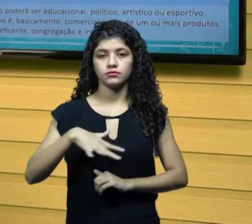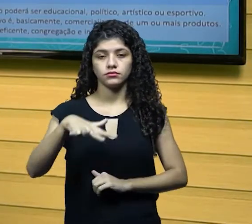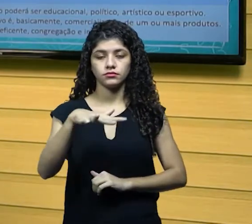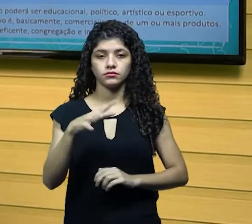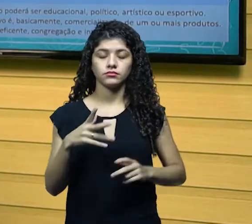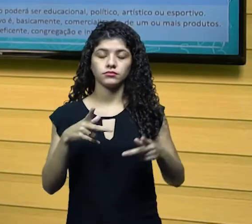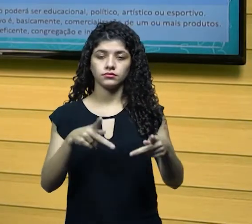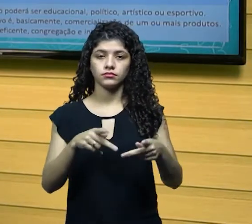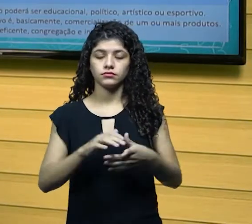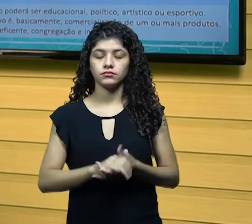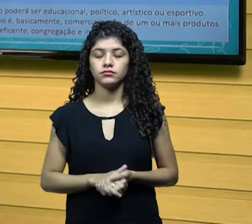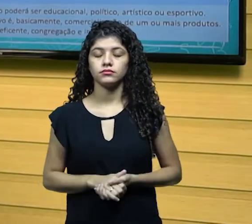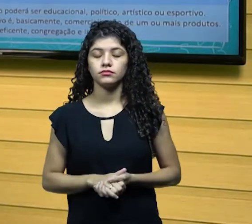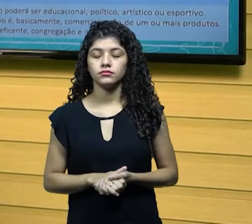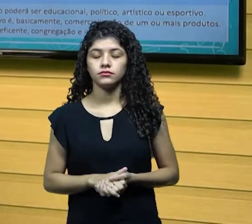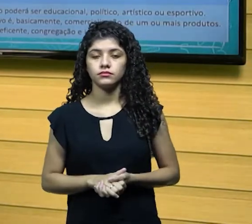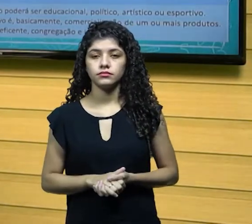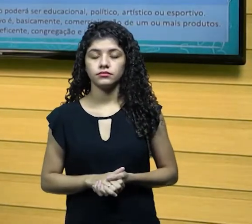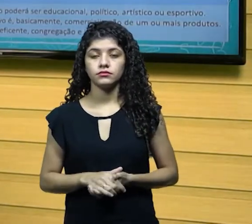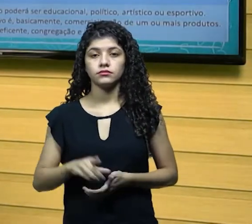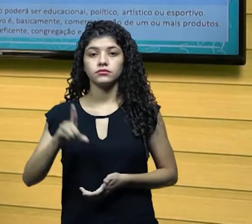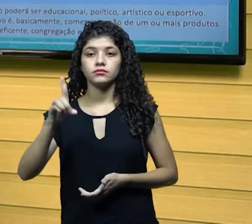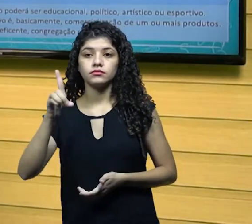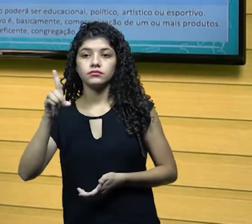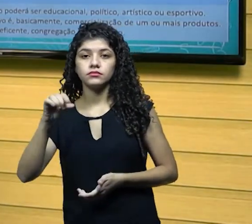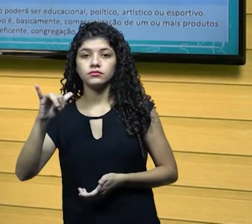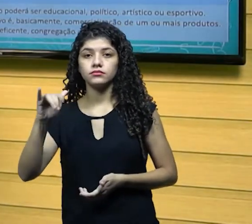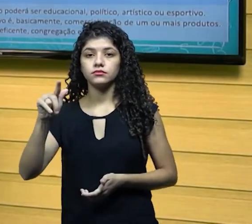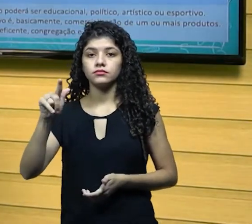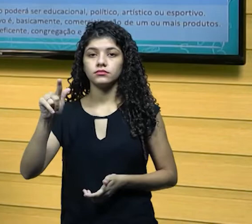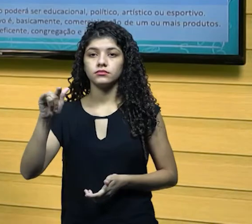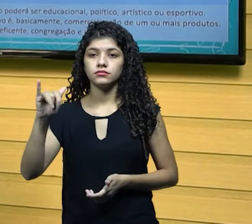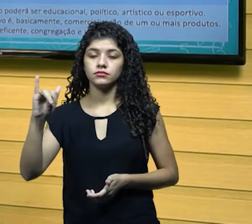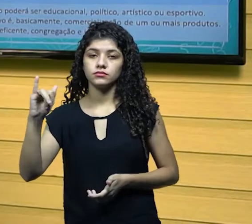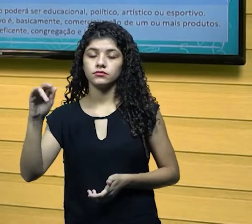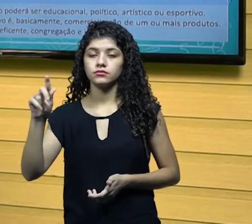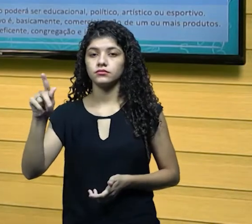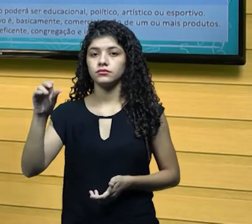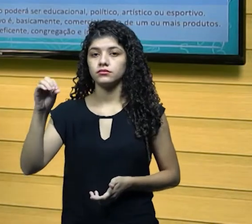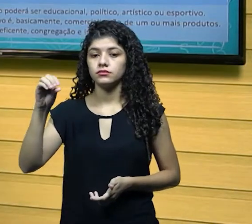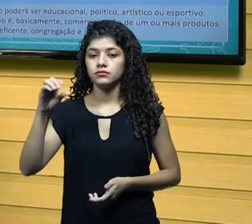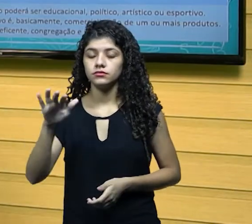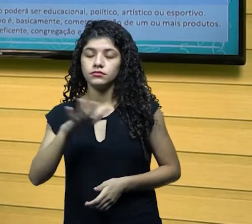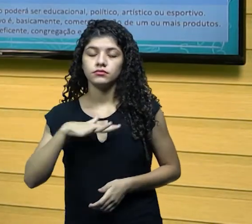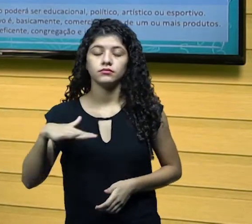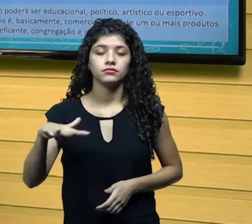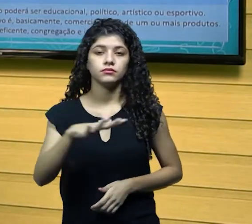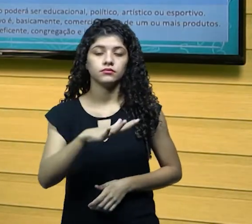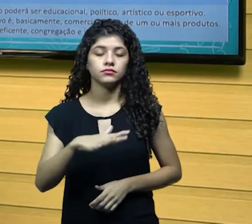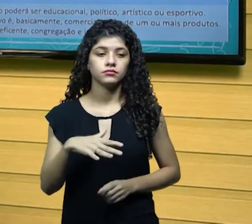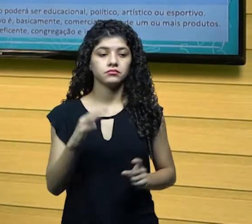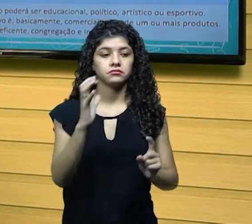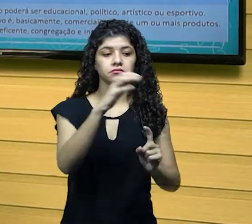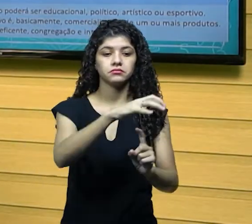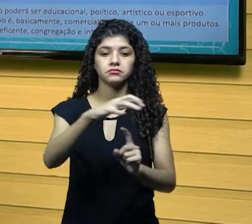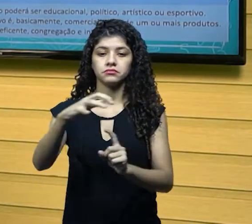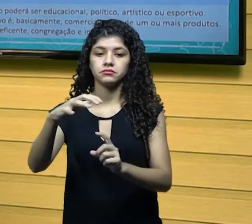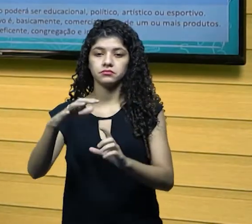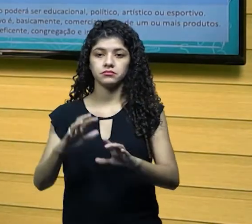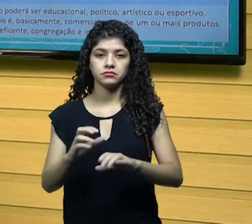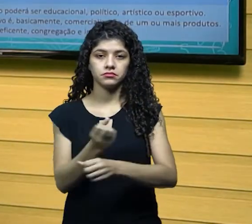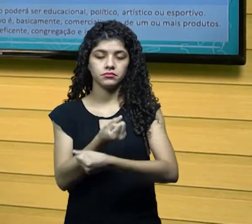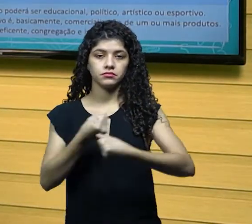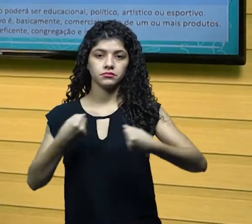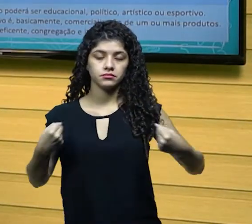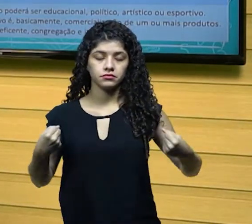Regional então ele tá específico para aquele público o dirigido não dirijo já é um